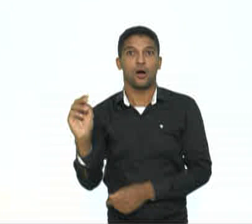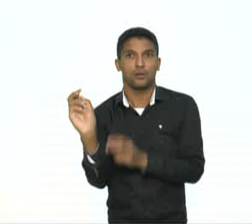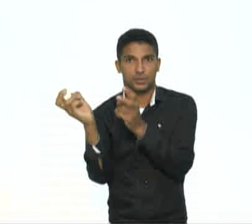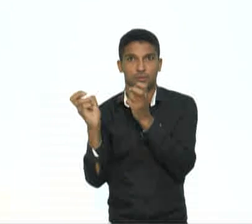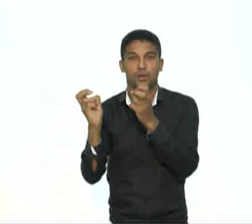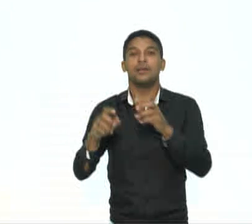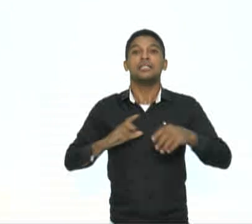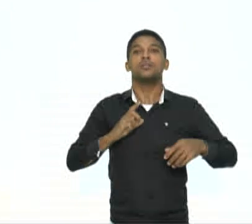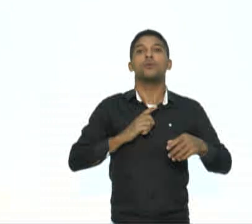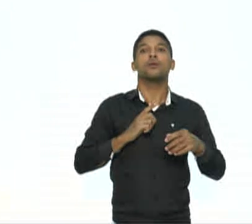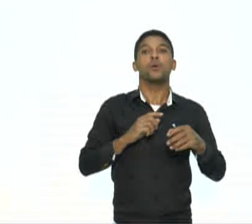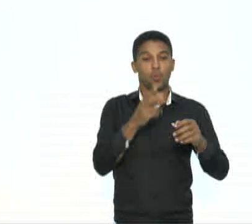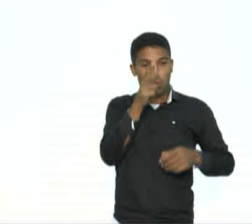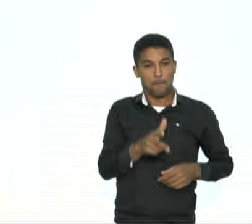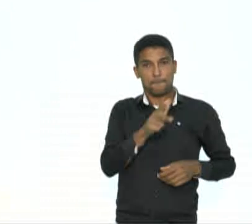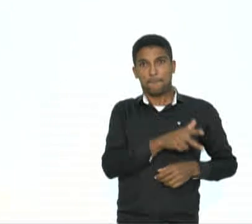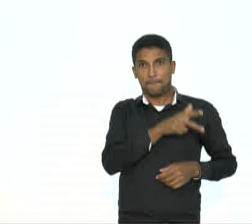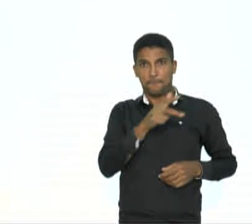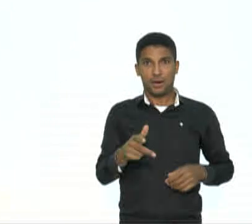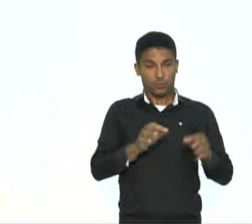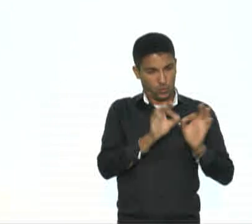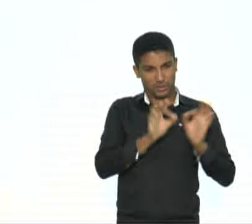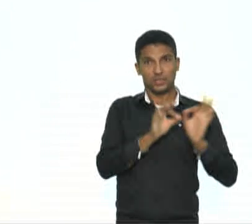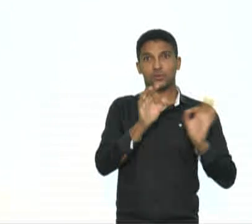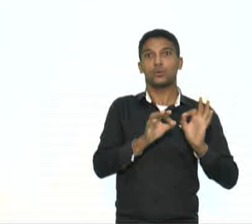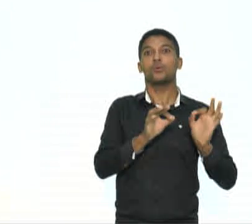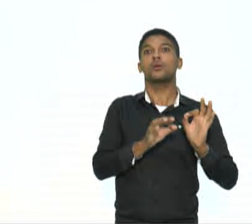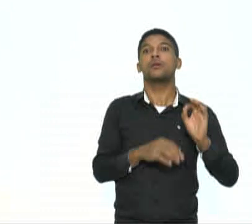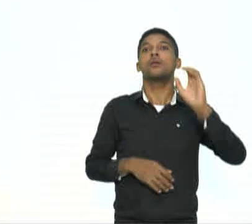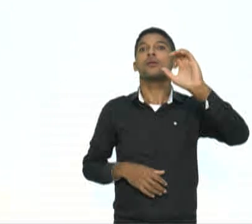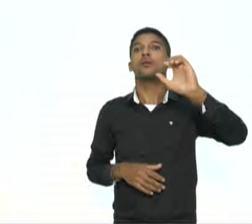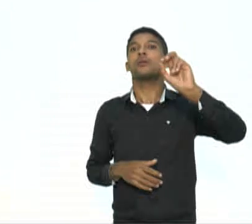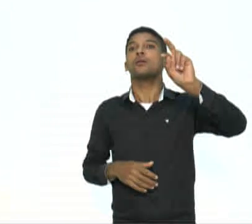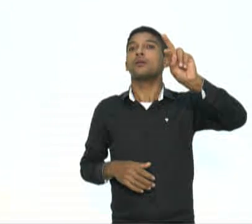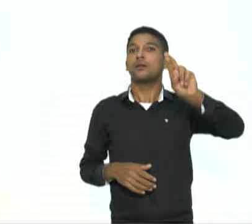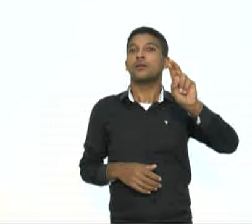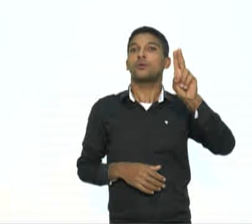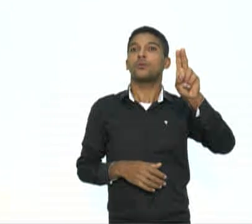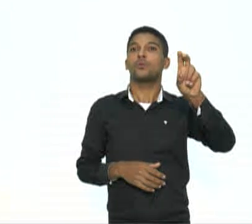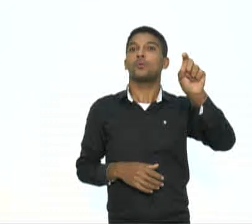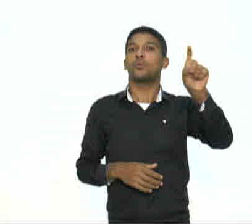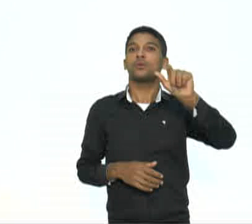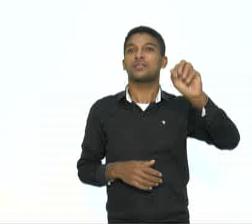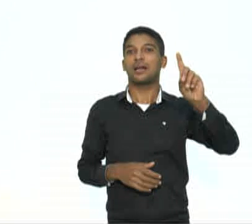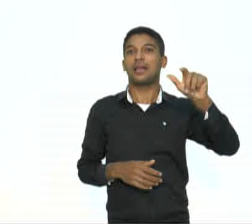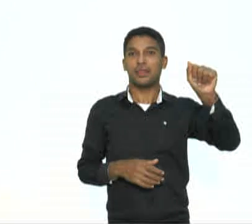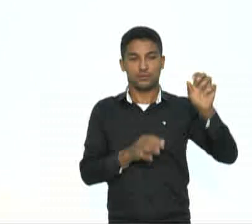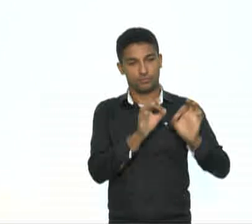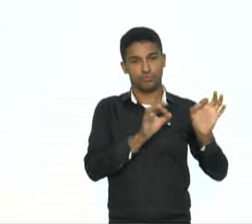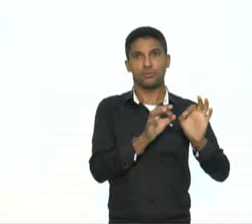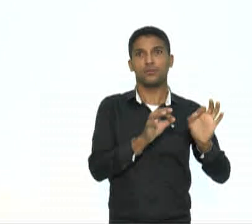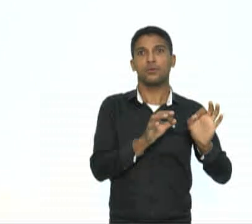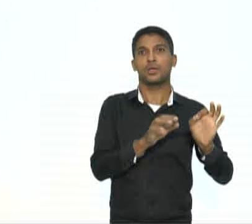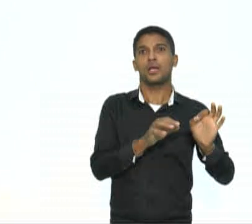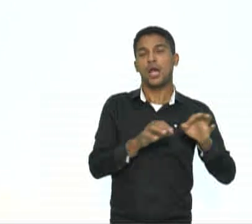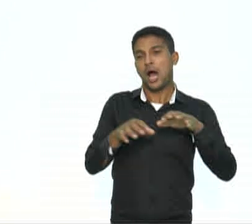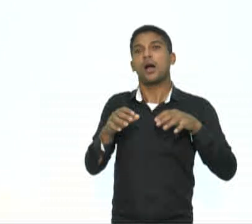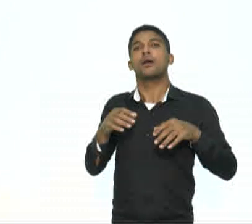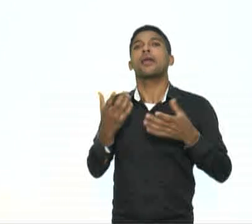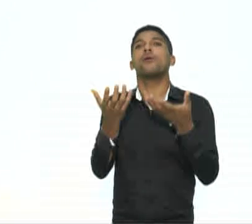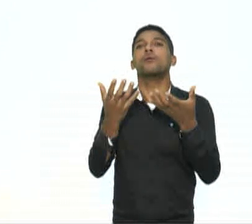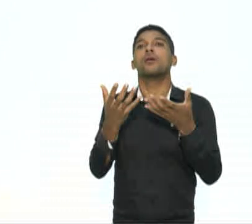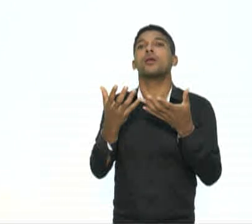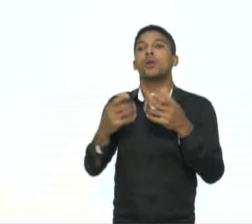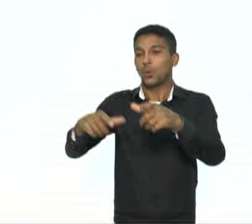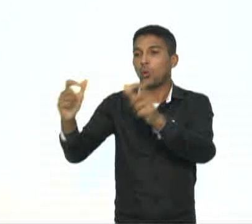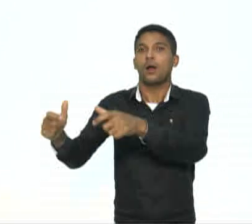houve uma abertura comercial para o comércio com o Oriente também, né, nessas idas e vindas. Essa abertura foi fundamental para o